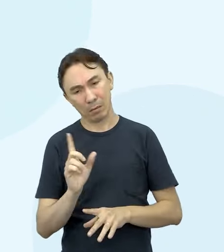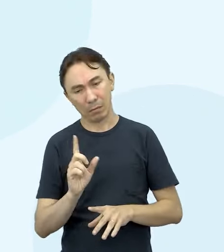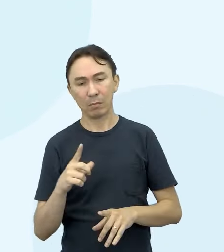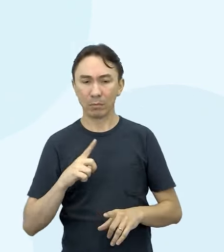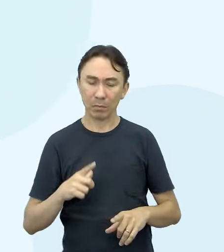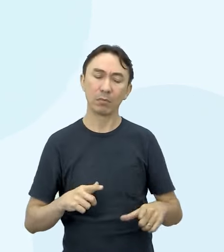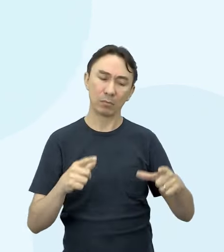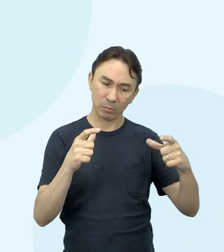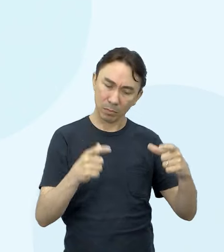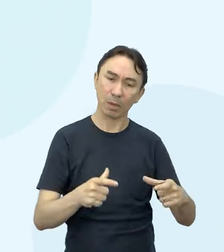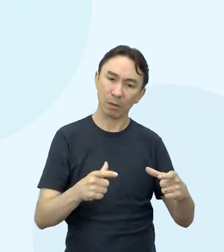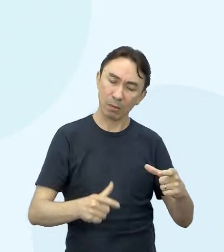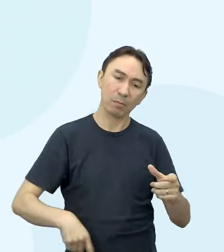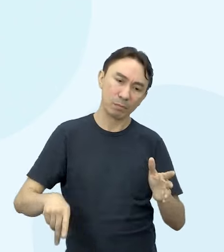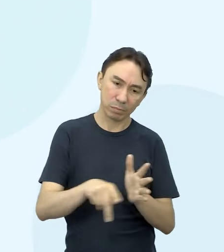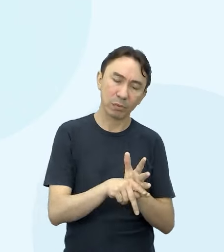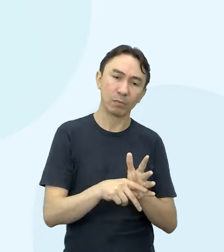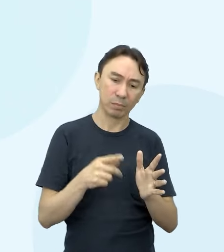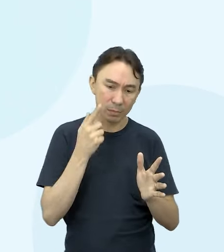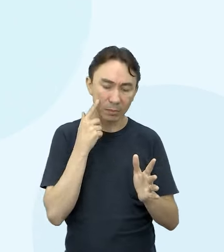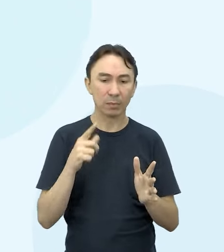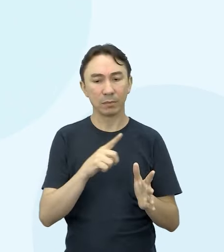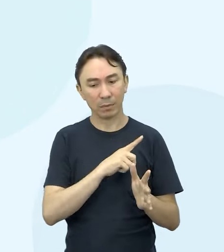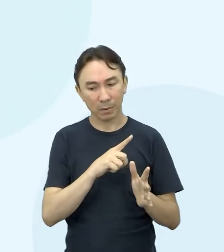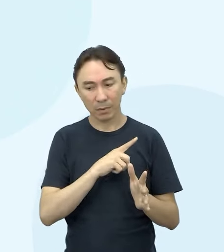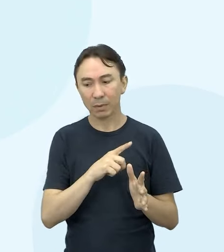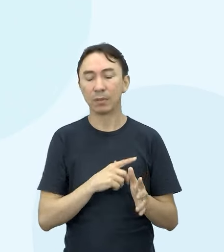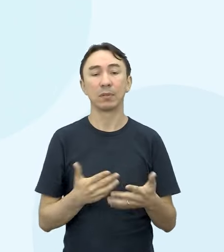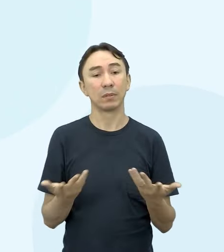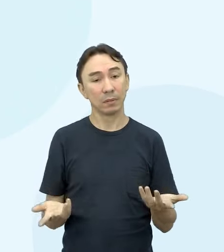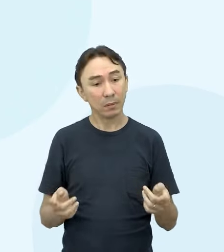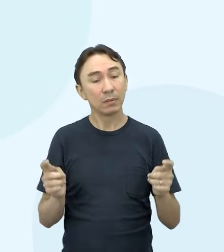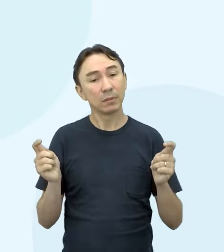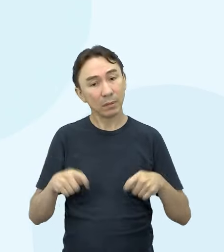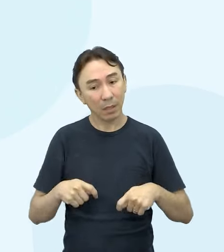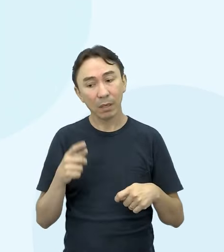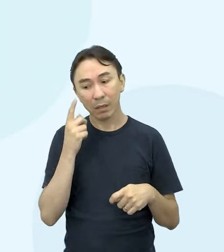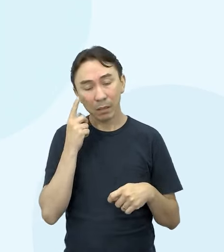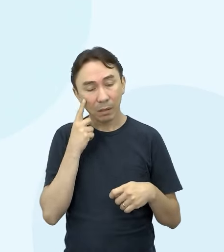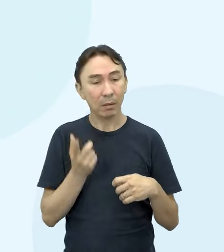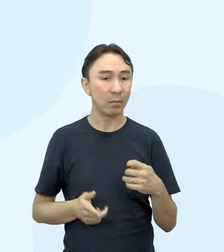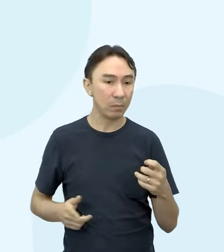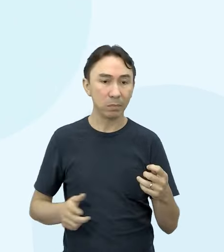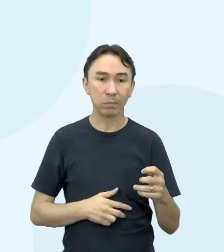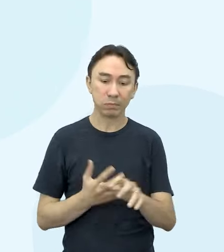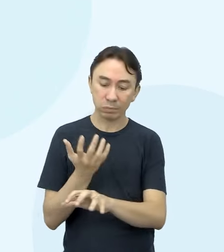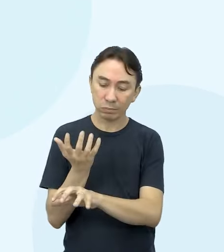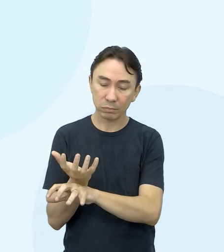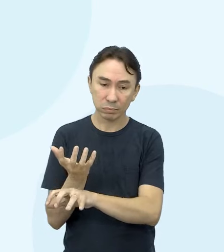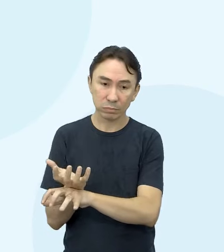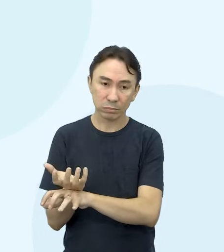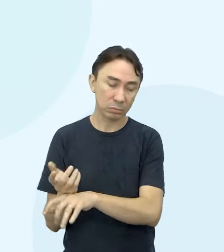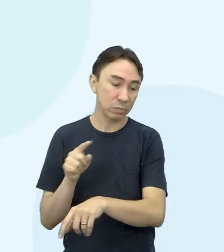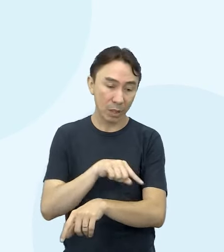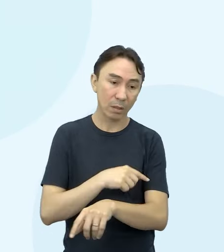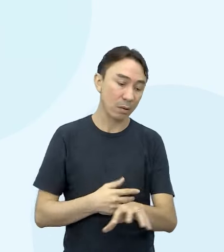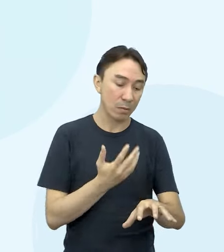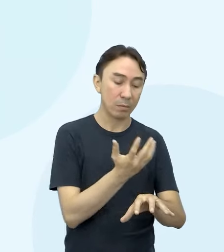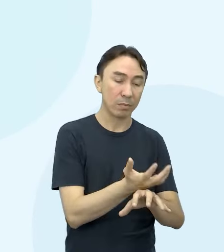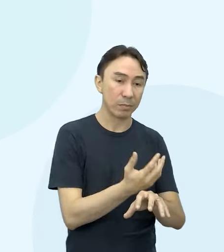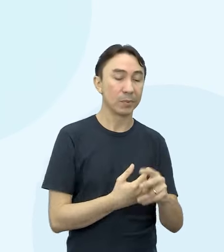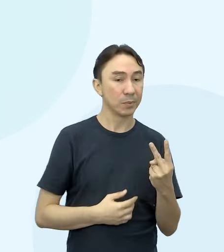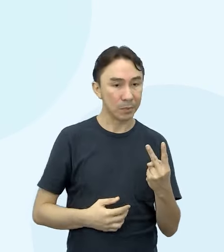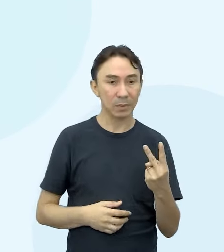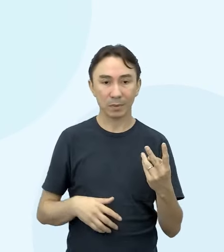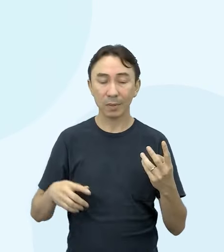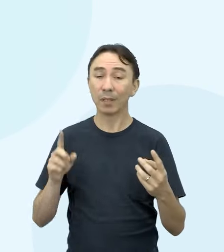local determinado. Então é um momento ali, uma possibilidade de integração com o componente 2 que vai tratar justamente das transformações do